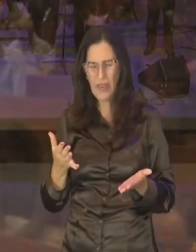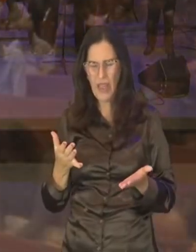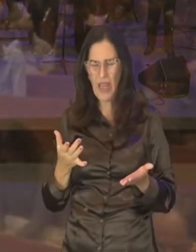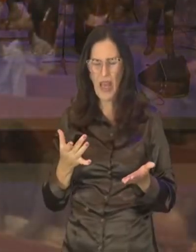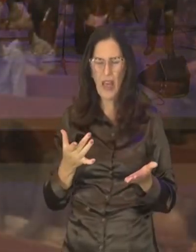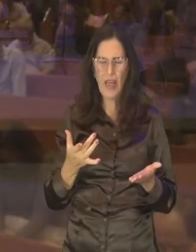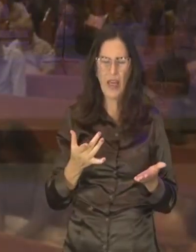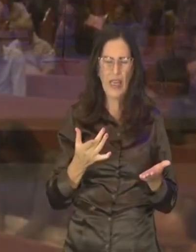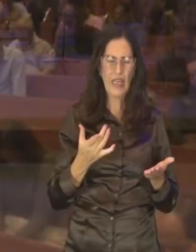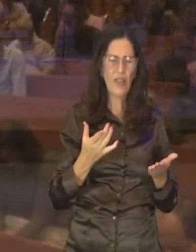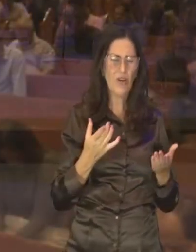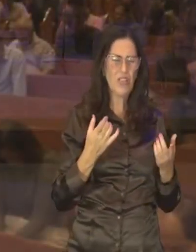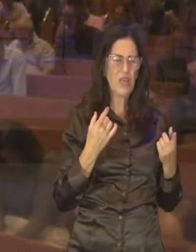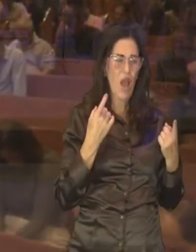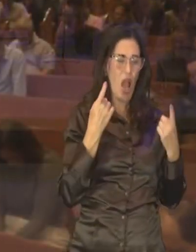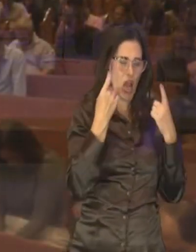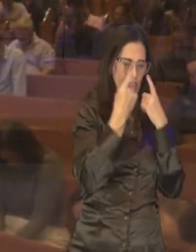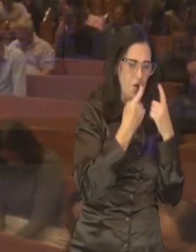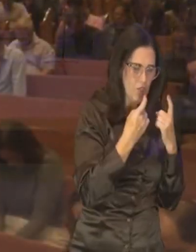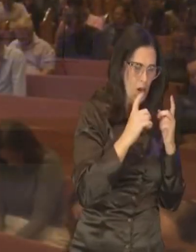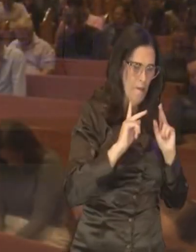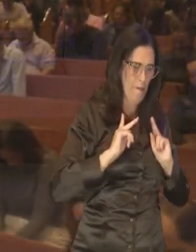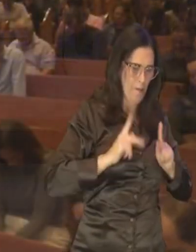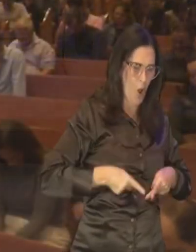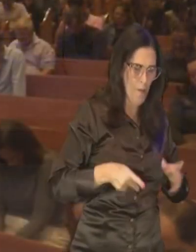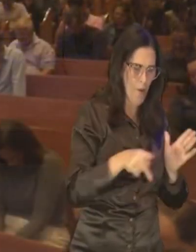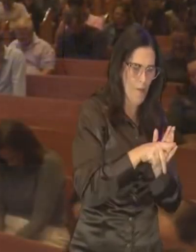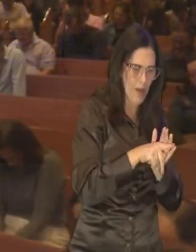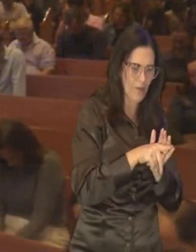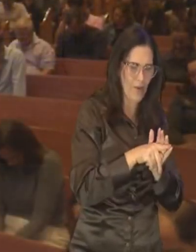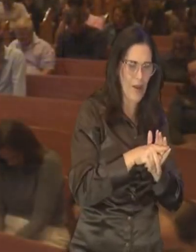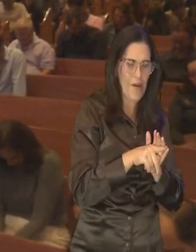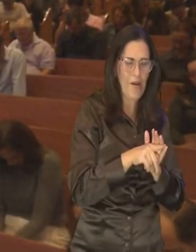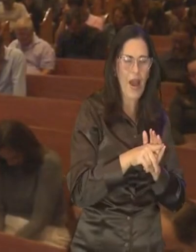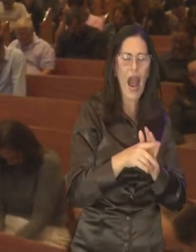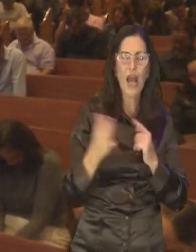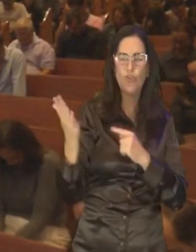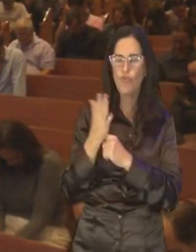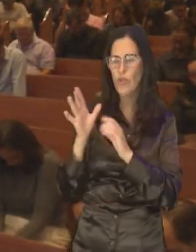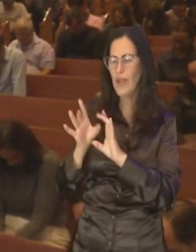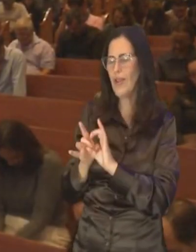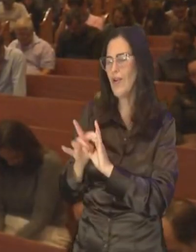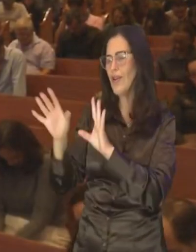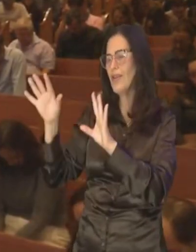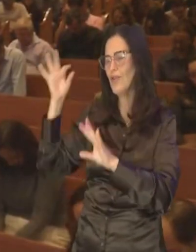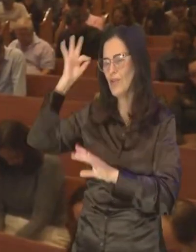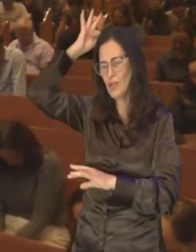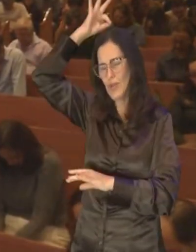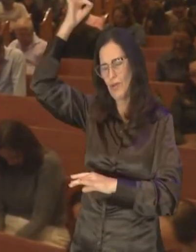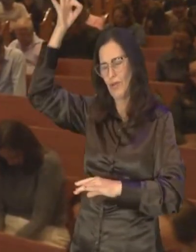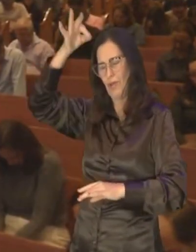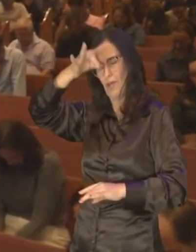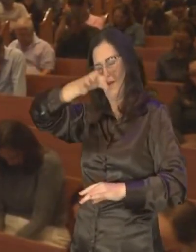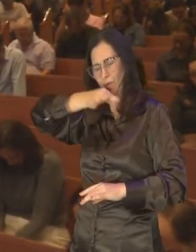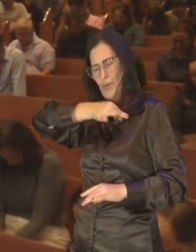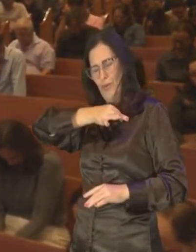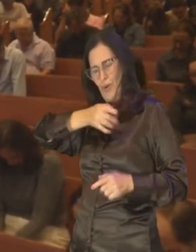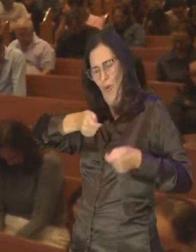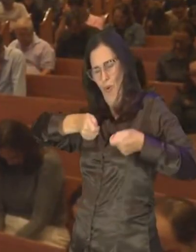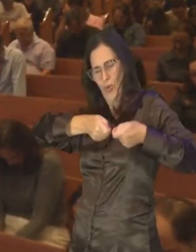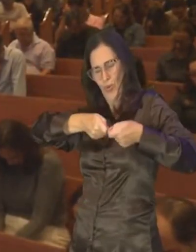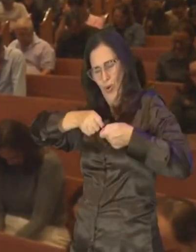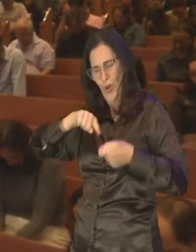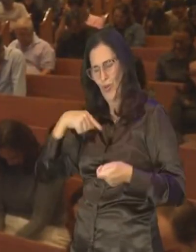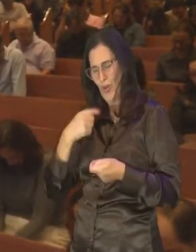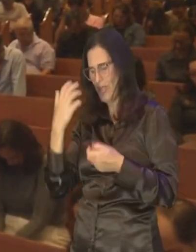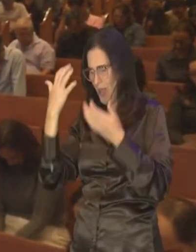administrativo, calculista crescer dentro de nós, mas deixa, Senhor Deus, o Teu Espírito, Senhor Deus, tomar conta da nossa mente,